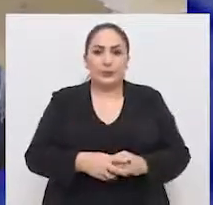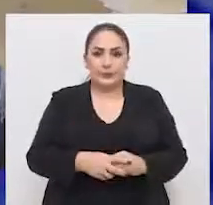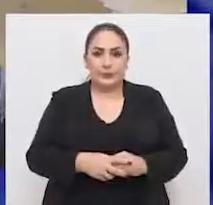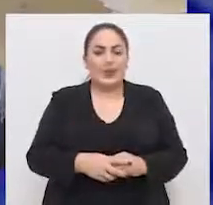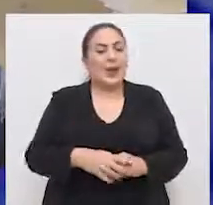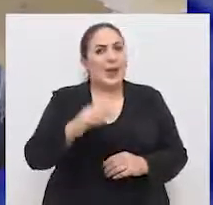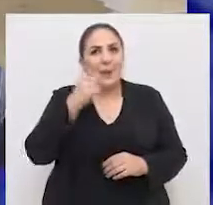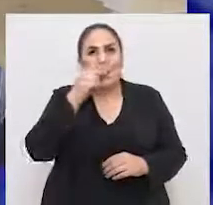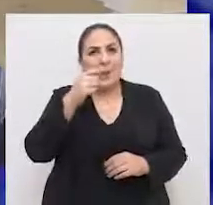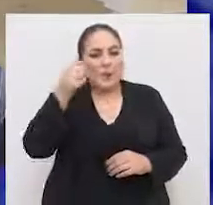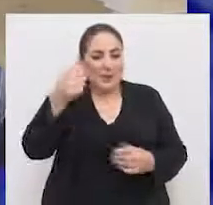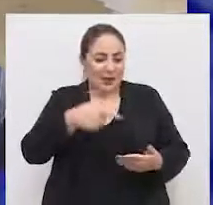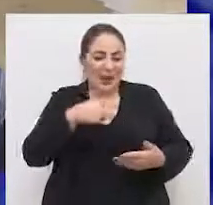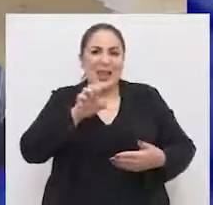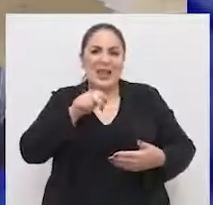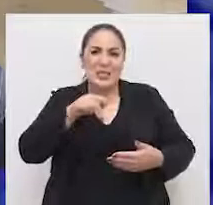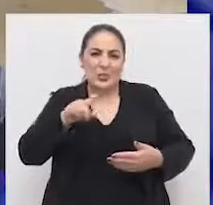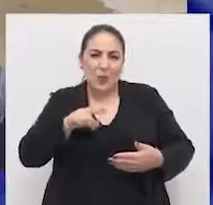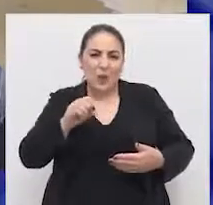Deus é uma luz.